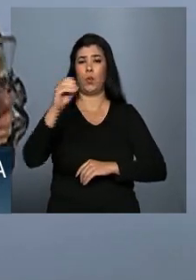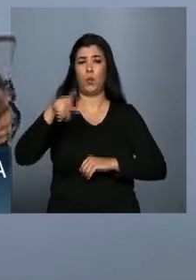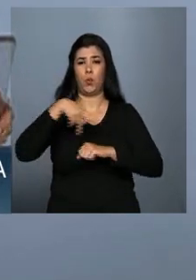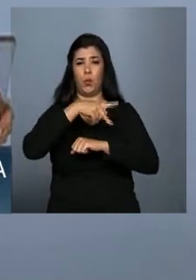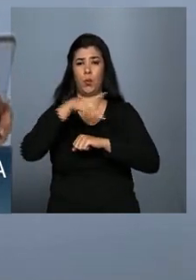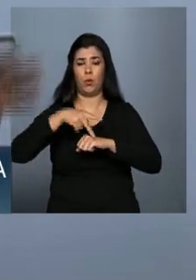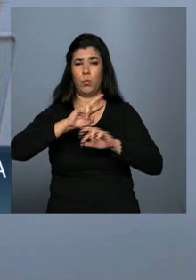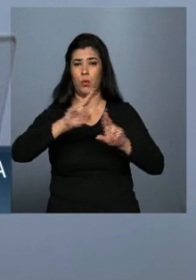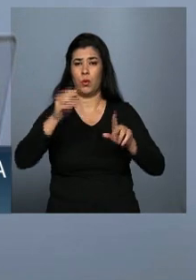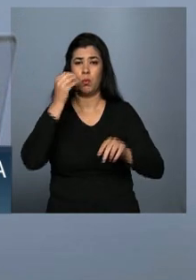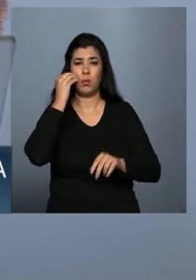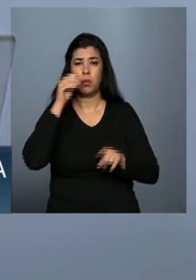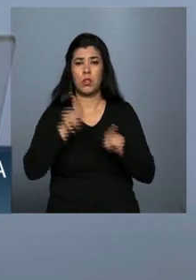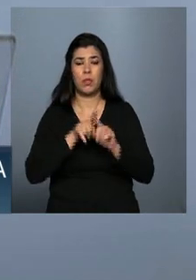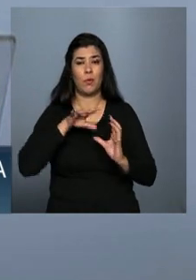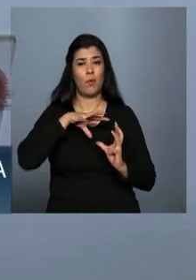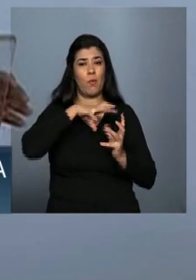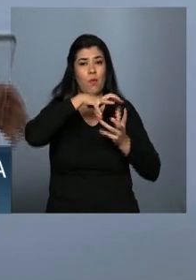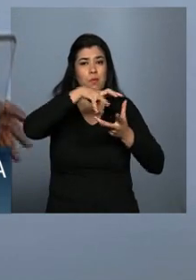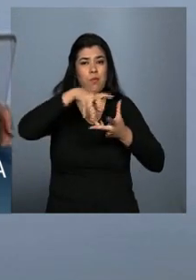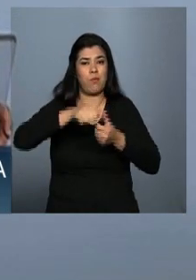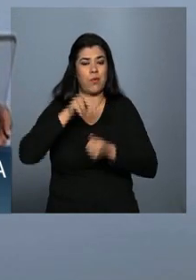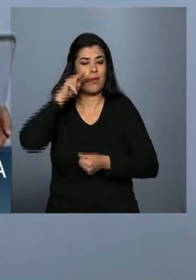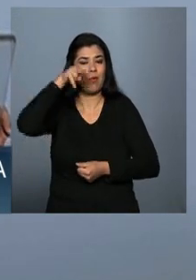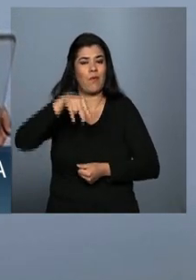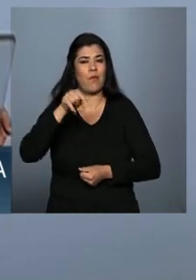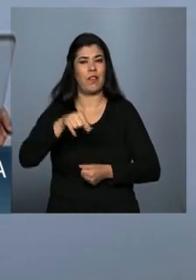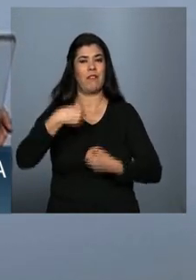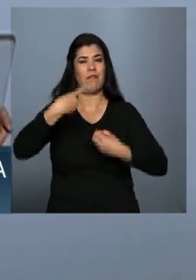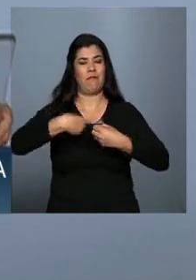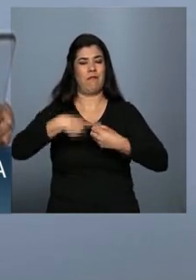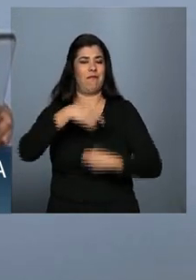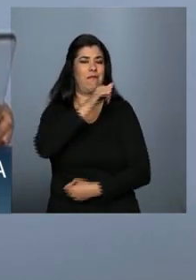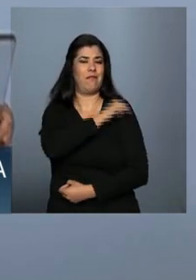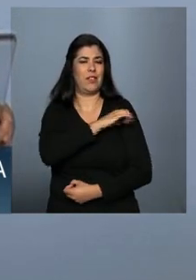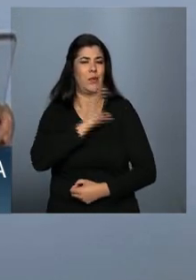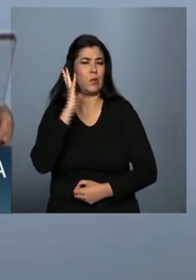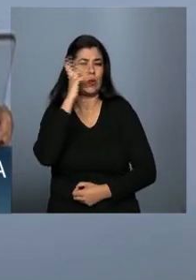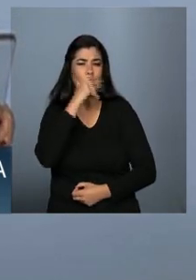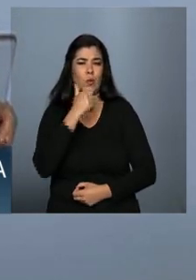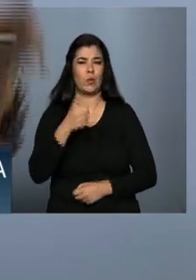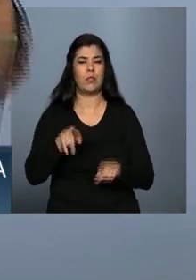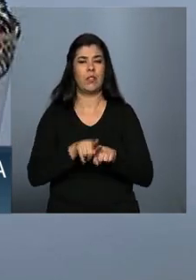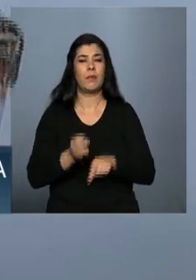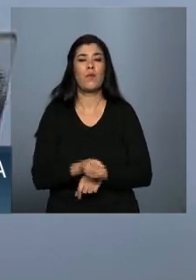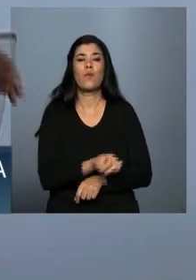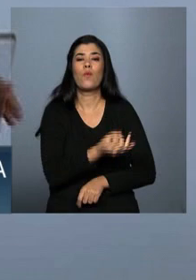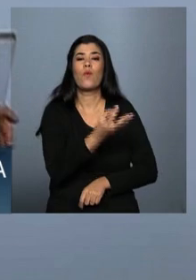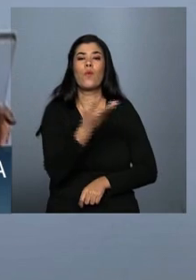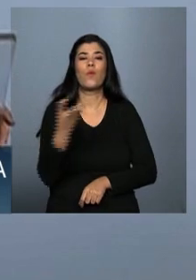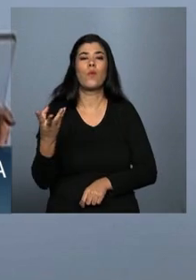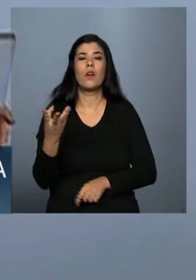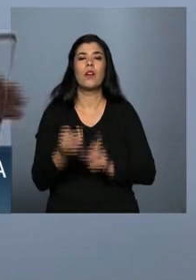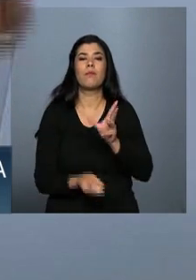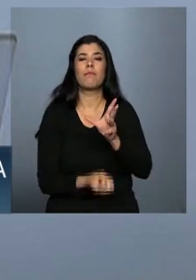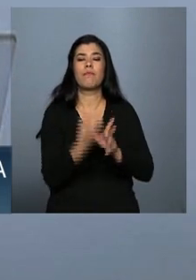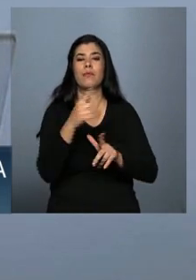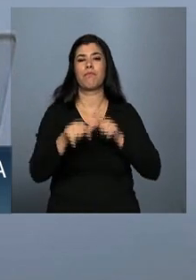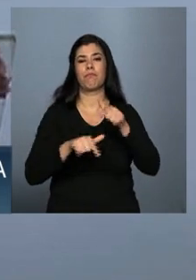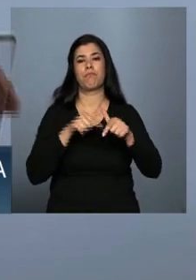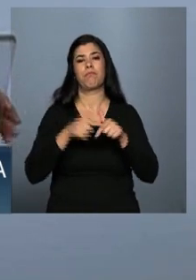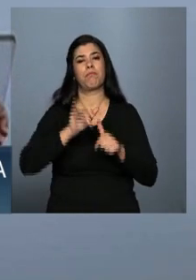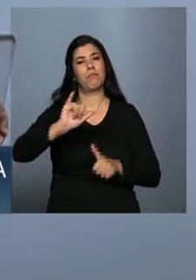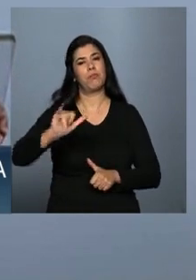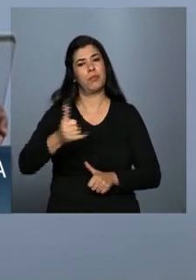porque o mundo vai ver a beleza dessa cidade, mas pela quantidade de oportunidades que